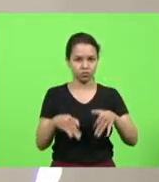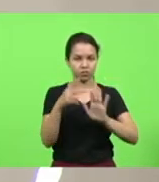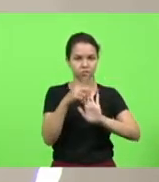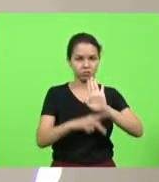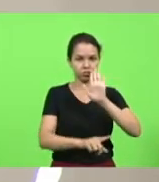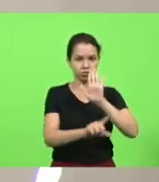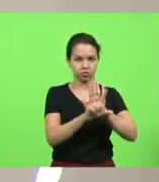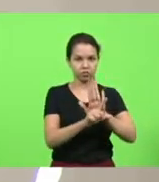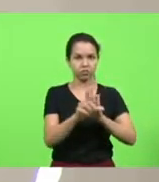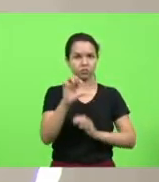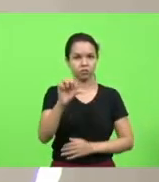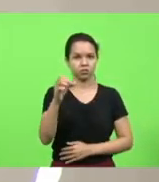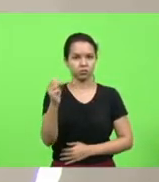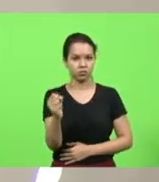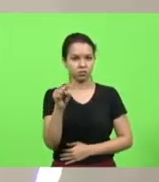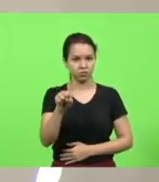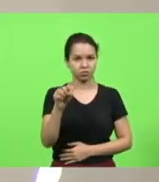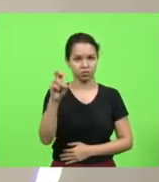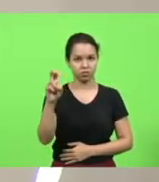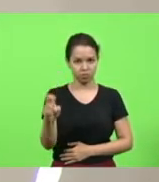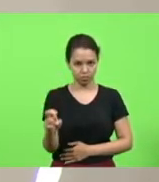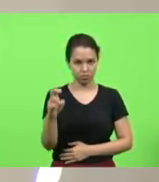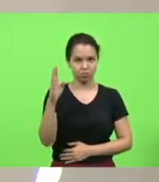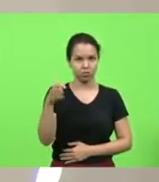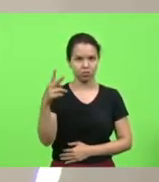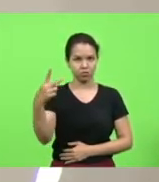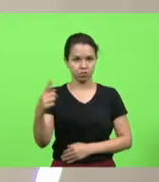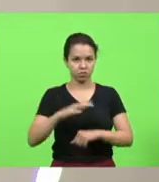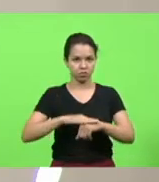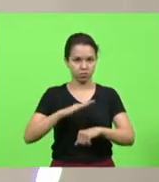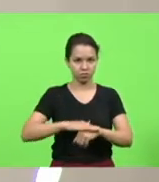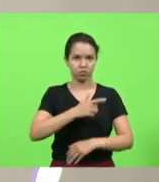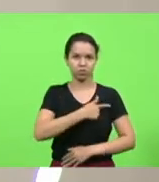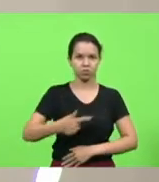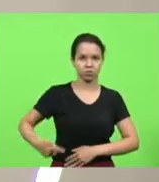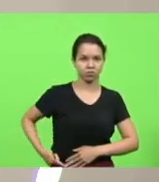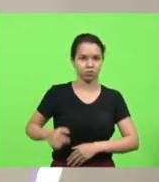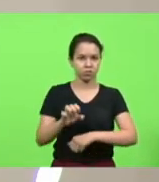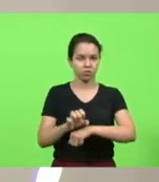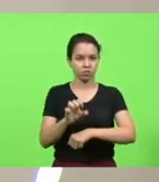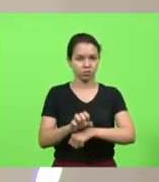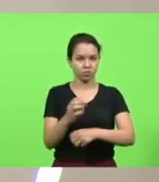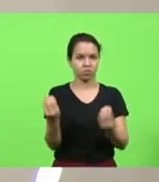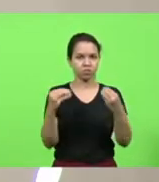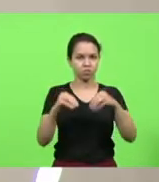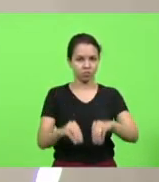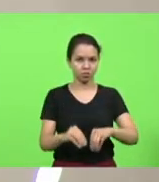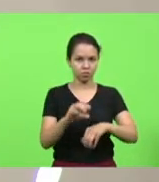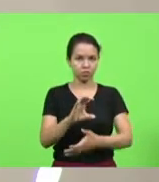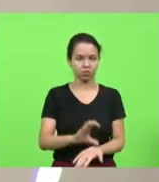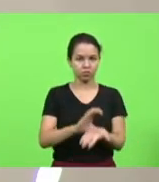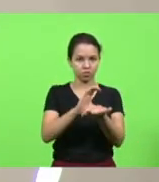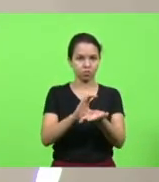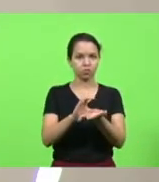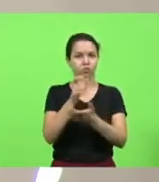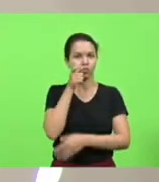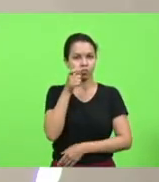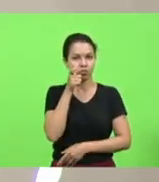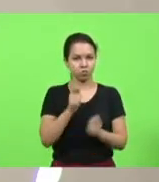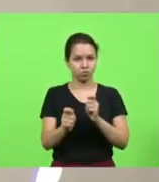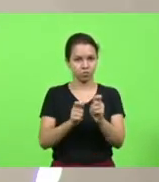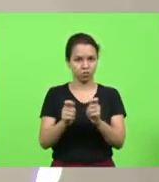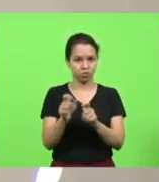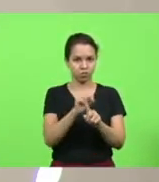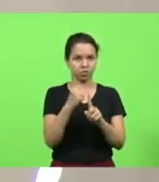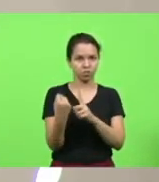projeto de lei 98.5/2021, autor Governo do Estado, institui o Conselho de Acompanhamento e Controle Social do Fundo